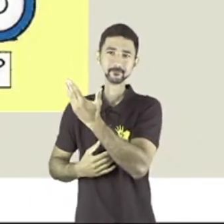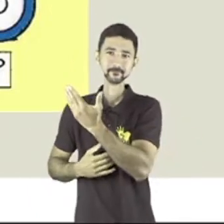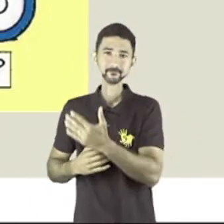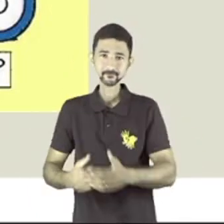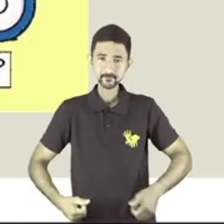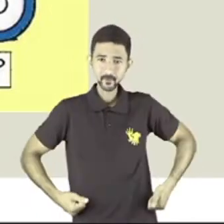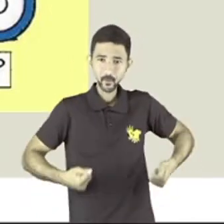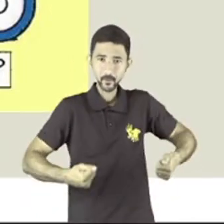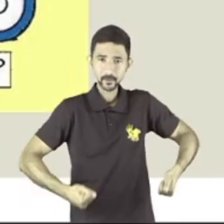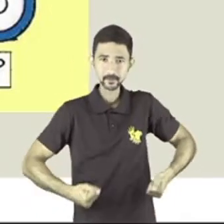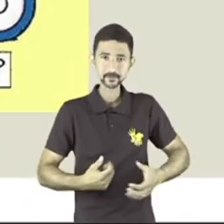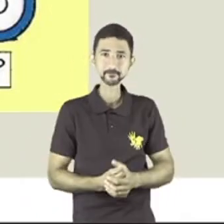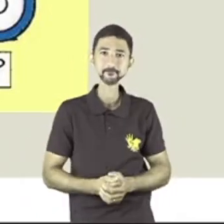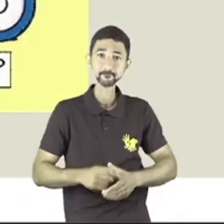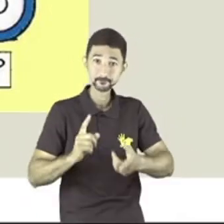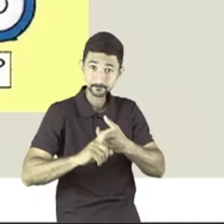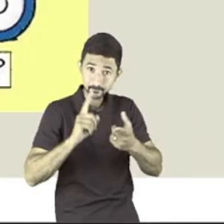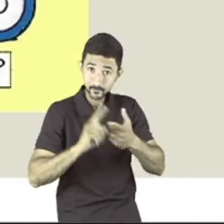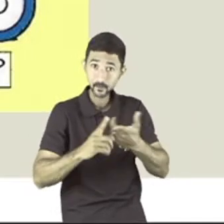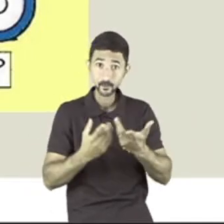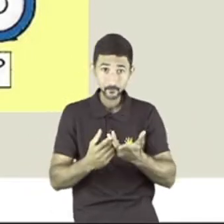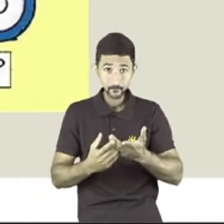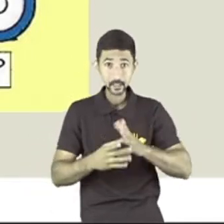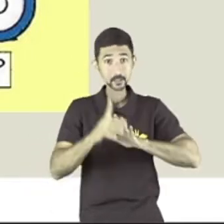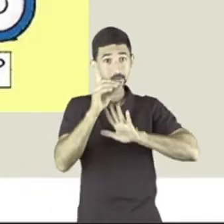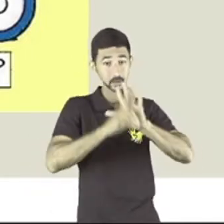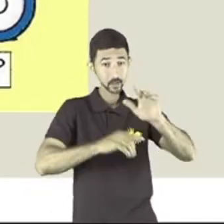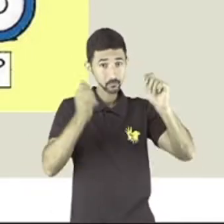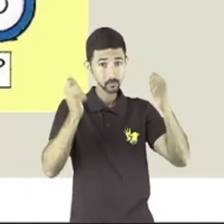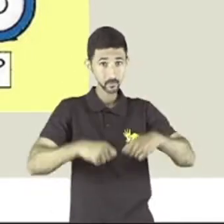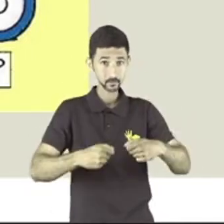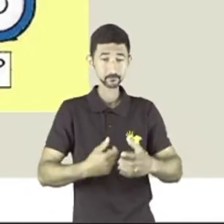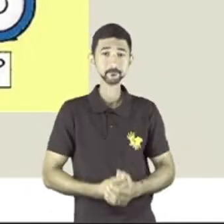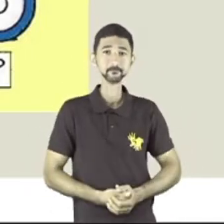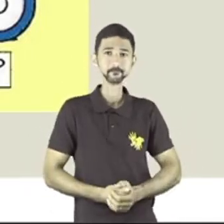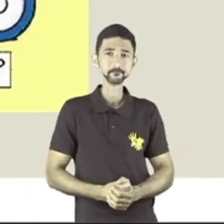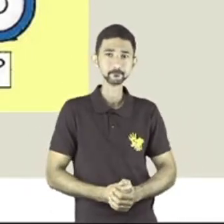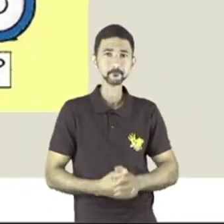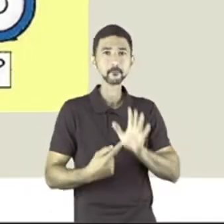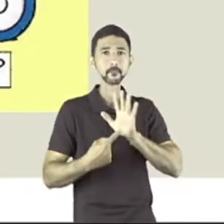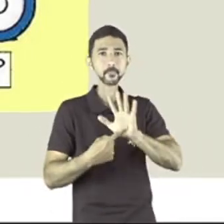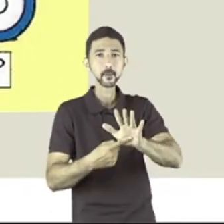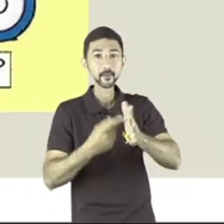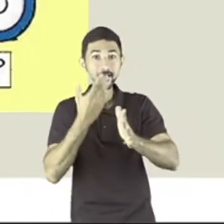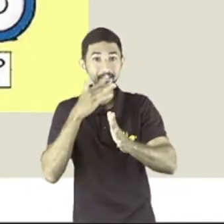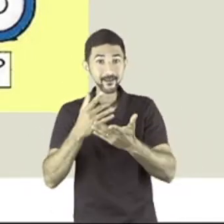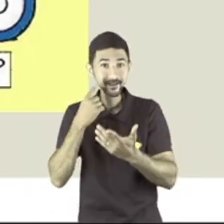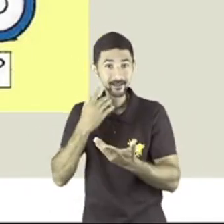que é cadeirante, você também tem esse direito garantido. Eu trouxe para vocês, crianças,